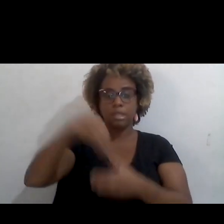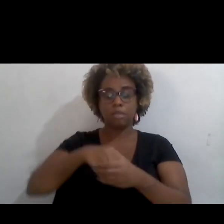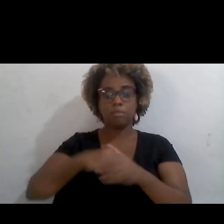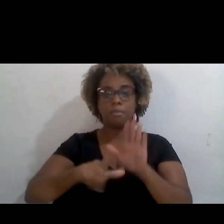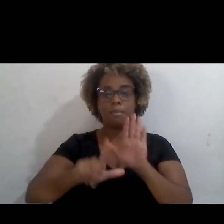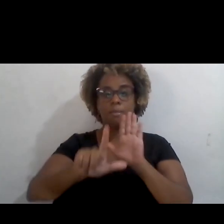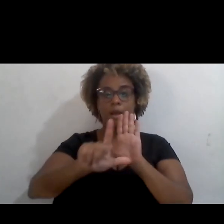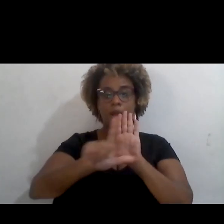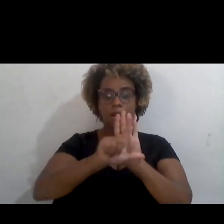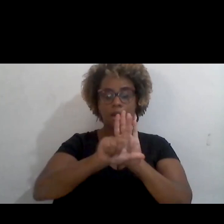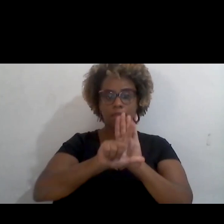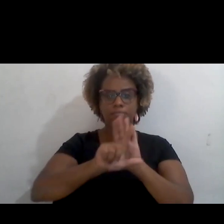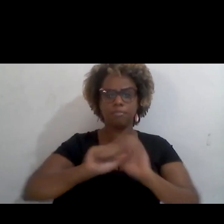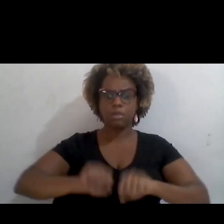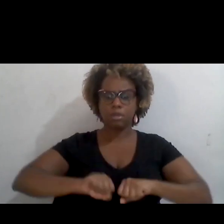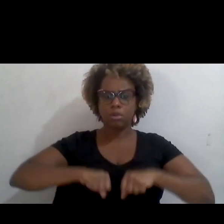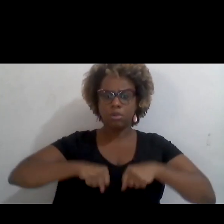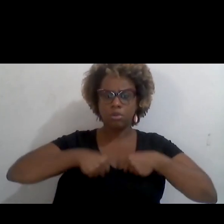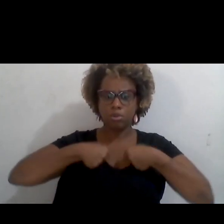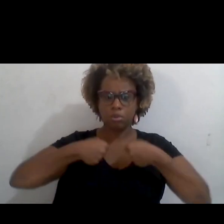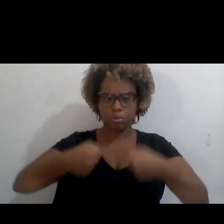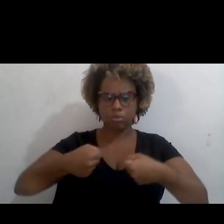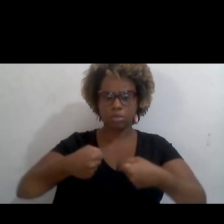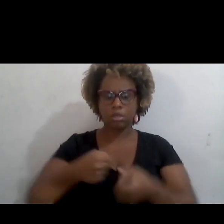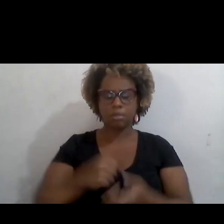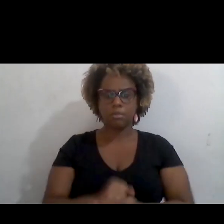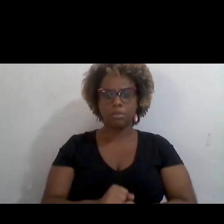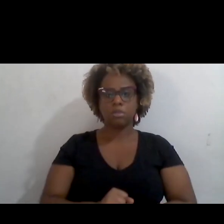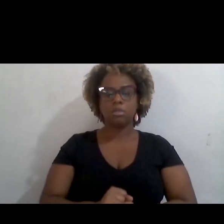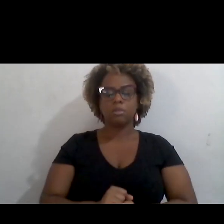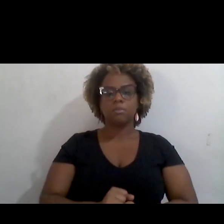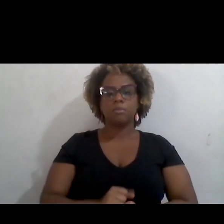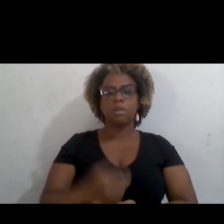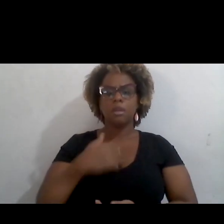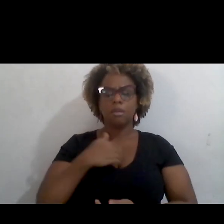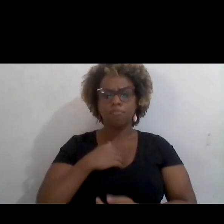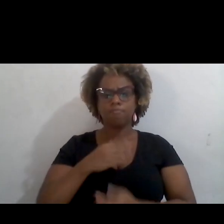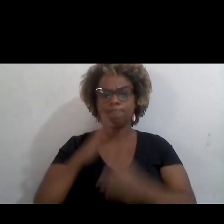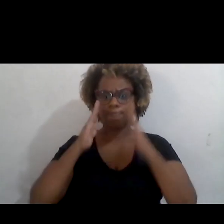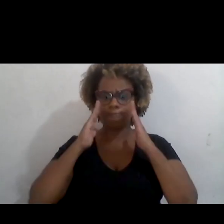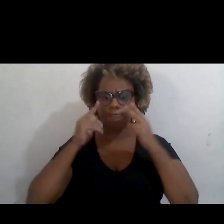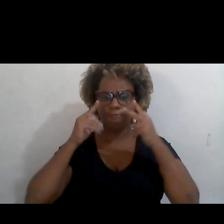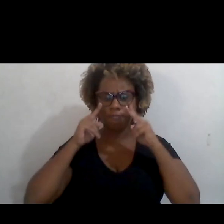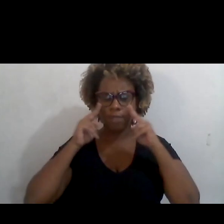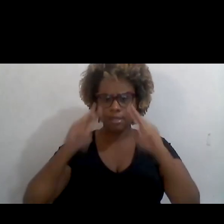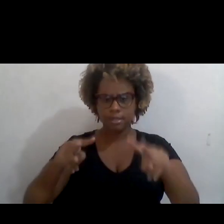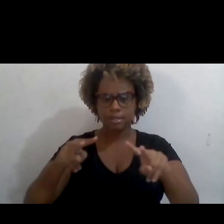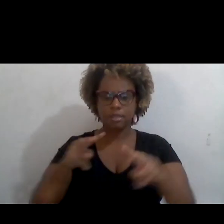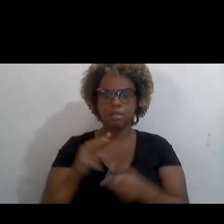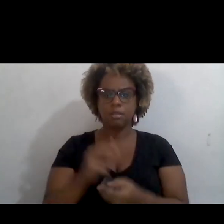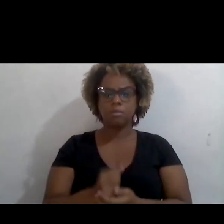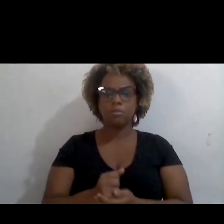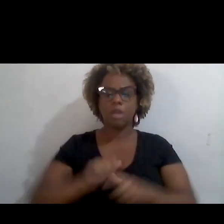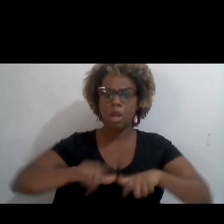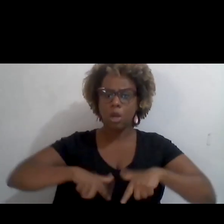no governo federal, que é o Sistema Nacional de Cultura. Então, vejo como importante que a Secretaria de Cultura da Bahia lute por uma posição